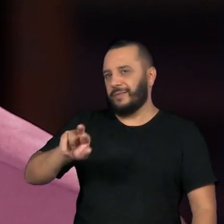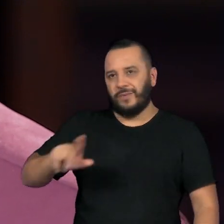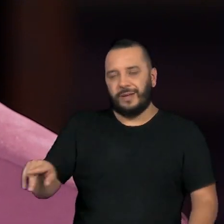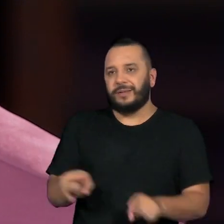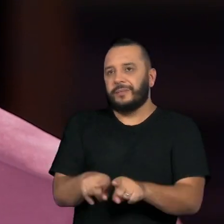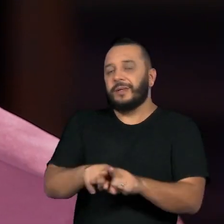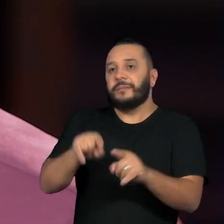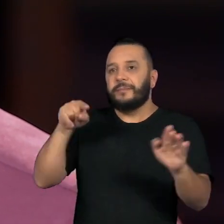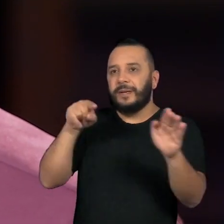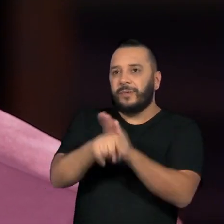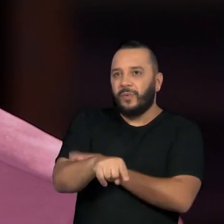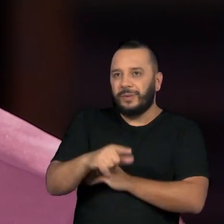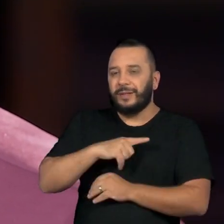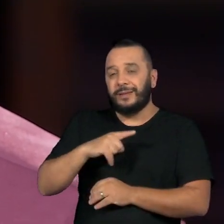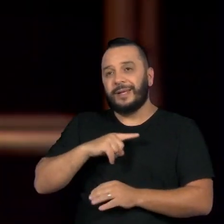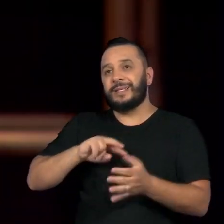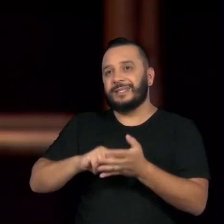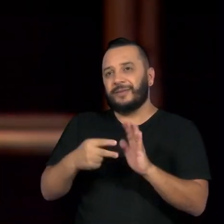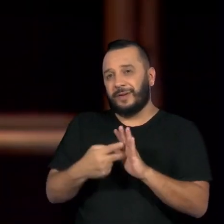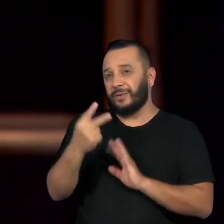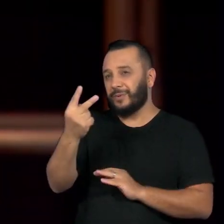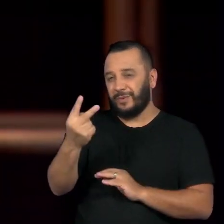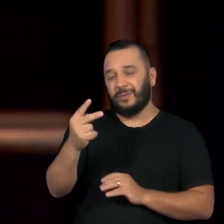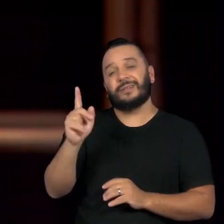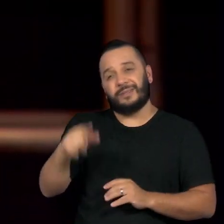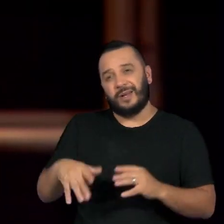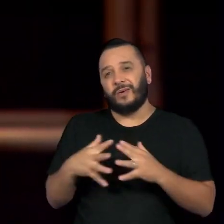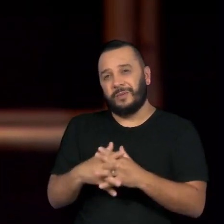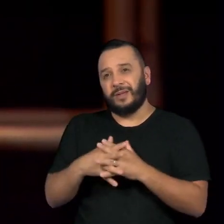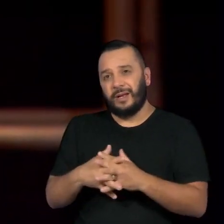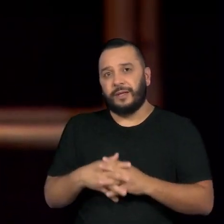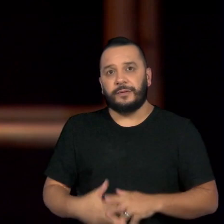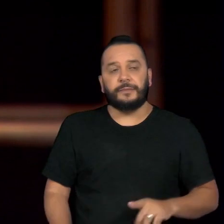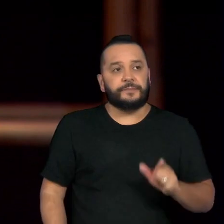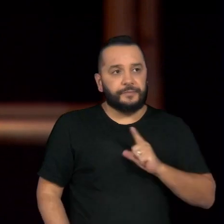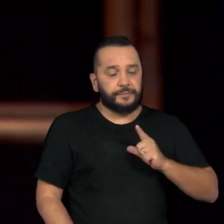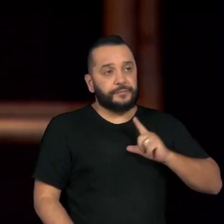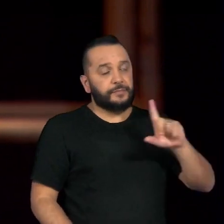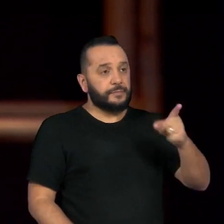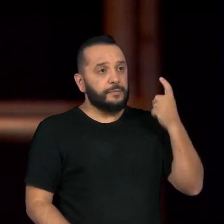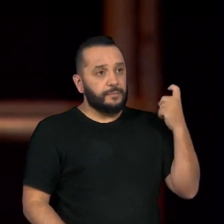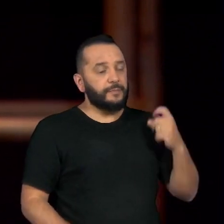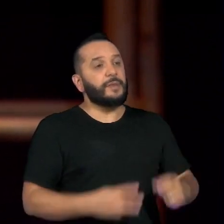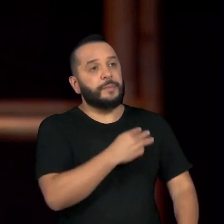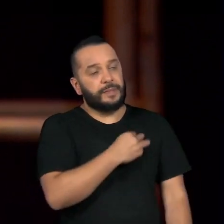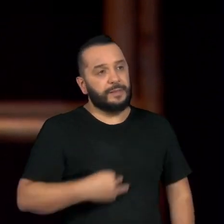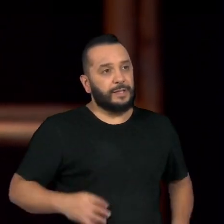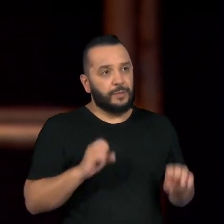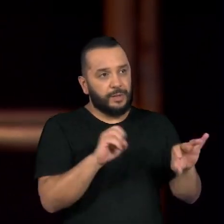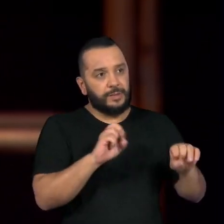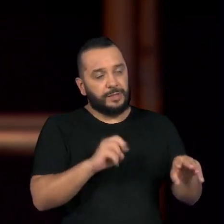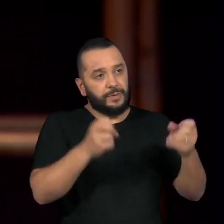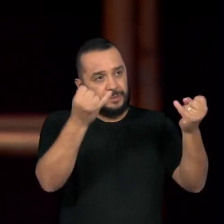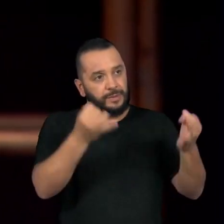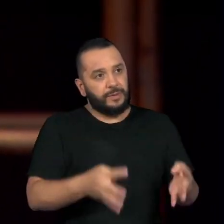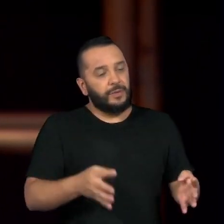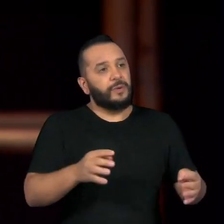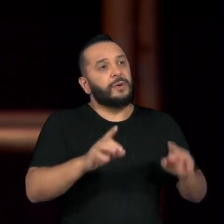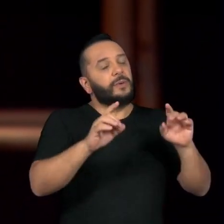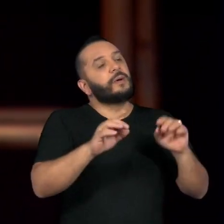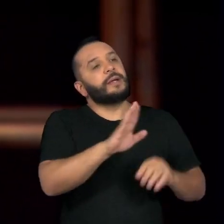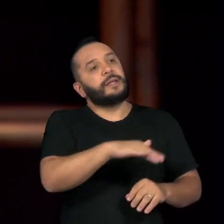É difícil conviver com isso. Teve um ex-ministro da educação desse desgoverno aí que disse que as crianças com